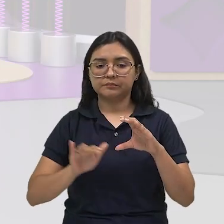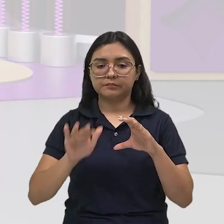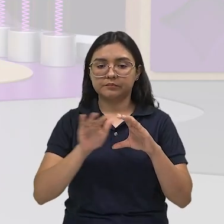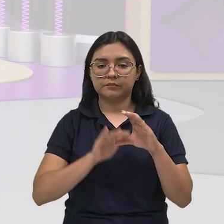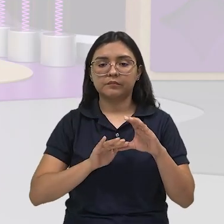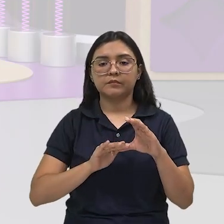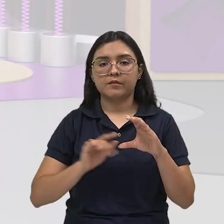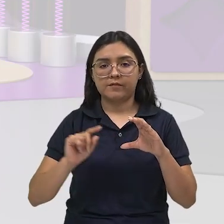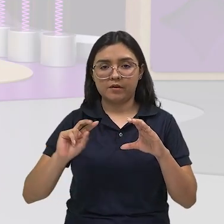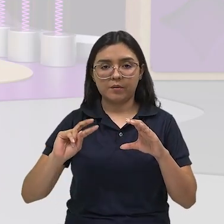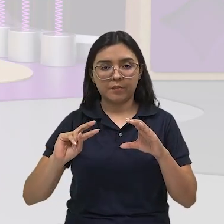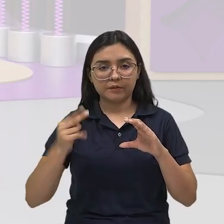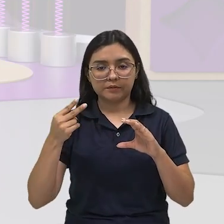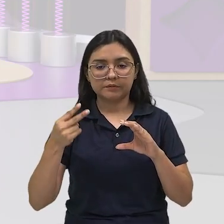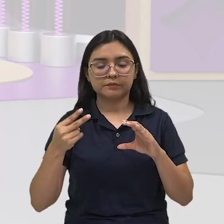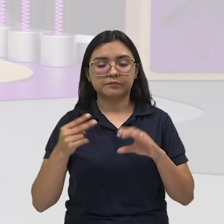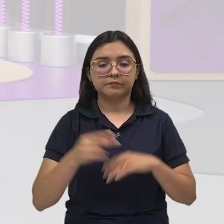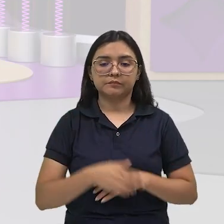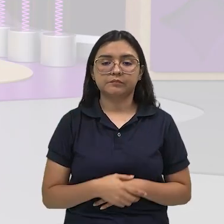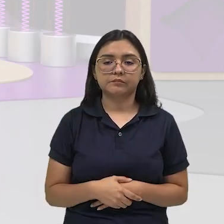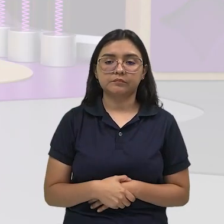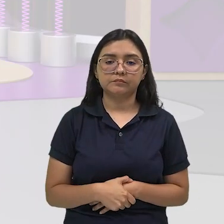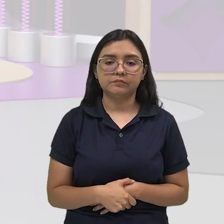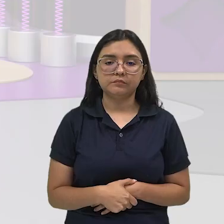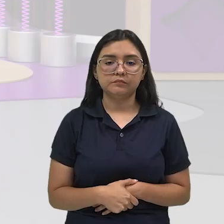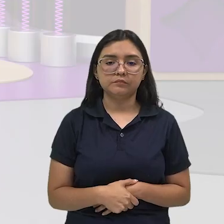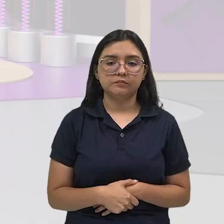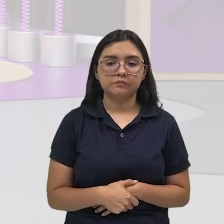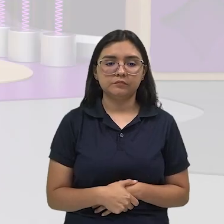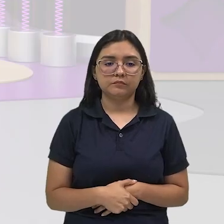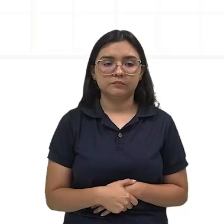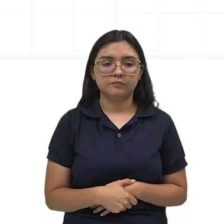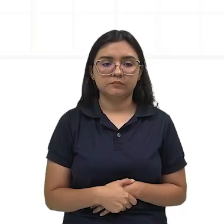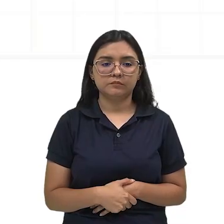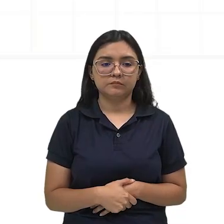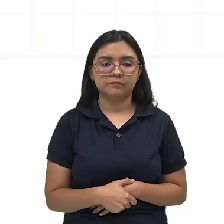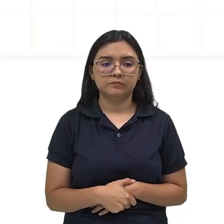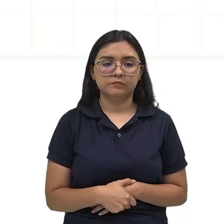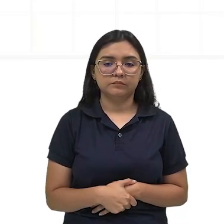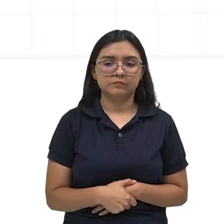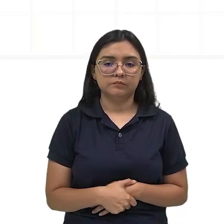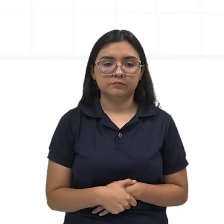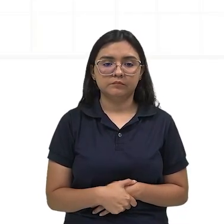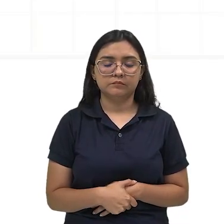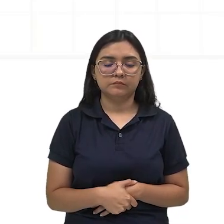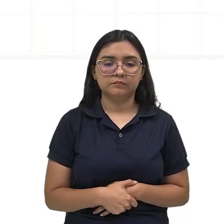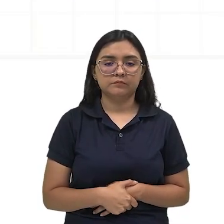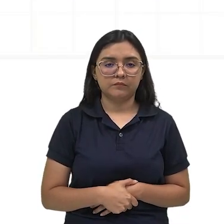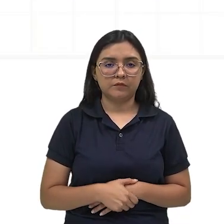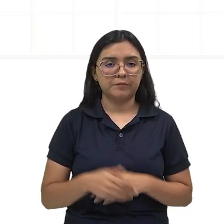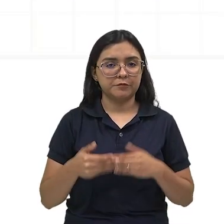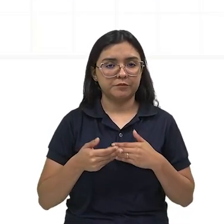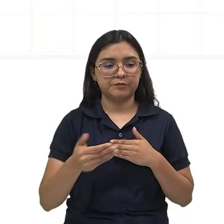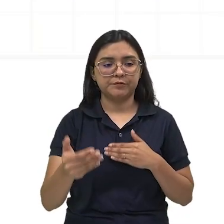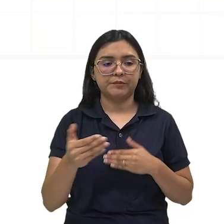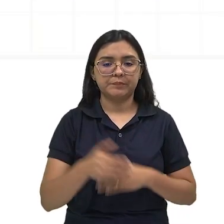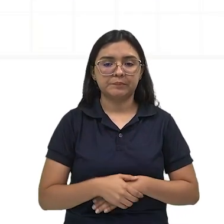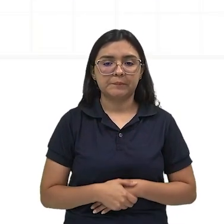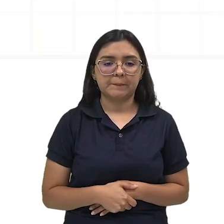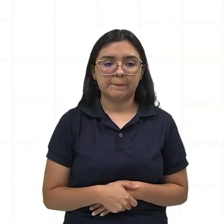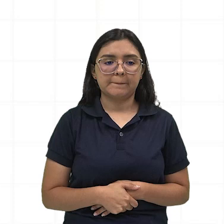ficar ao quadrado. Beleza, meu povo? Vamos continuar. Mais coisas aí.